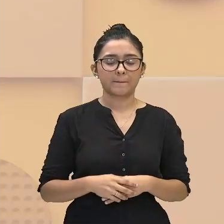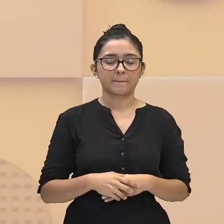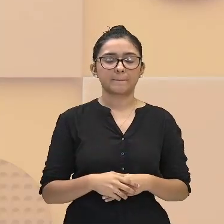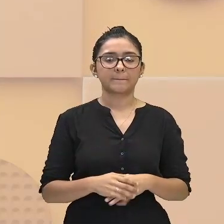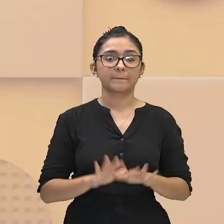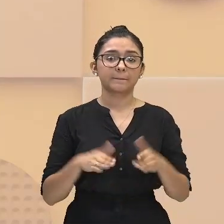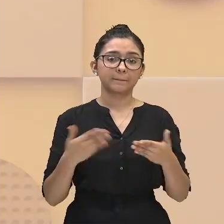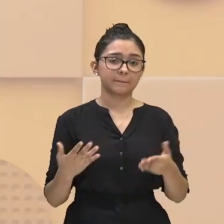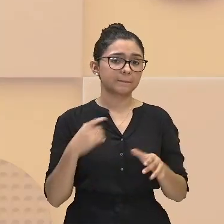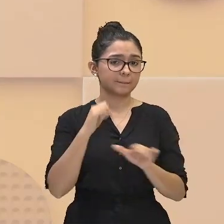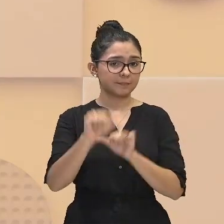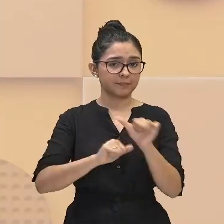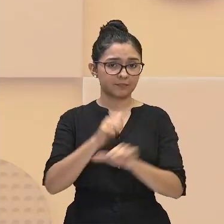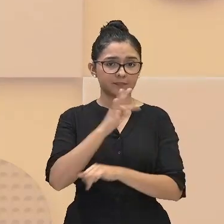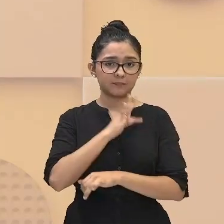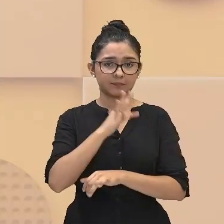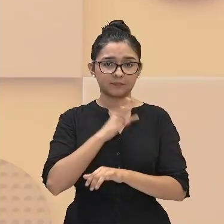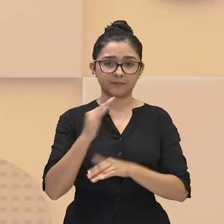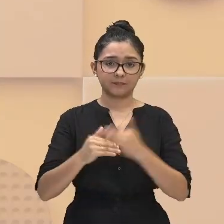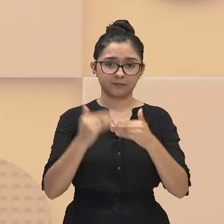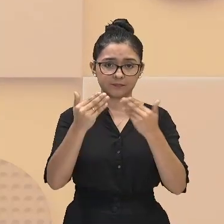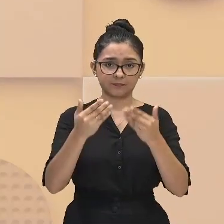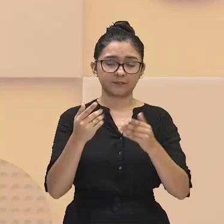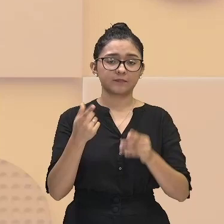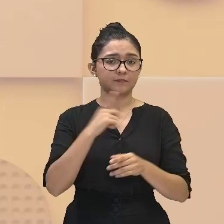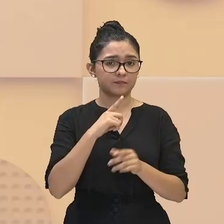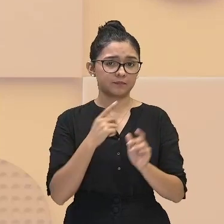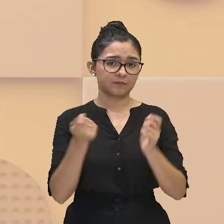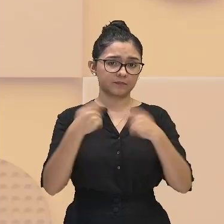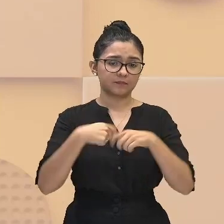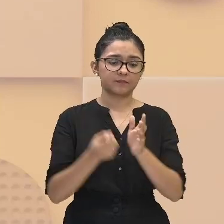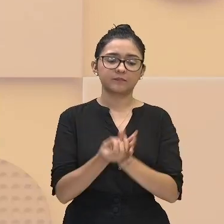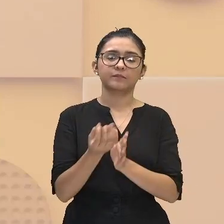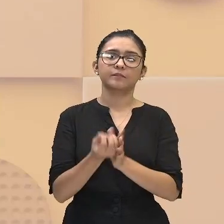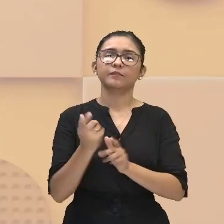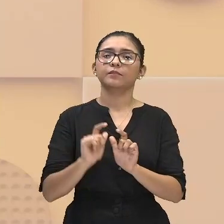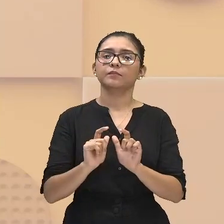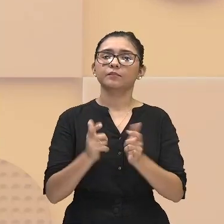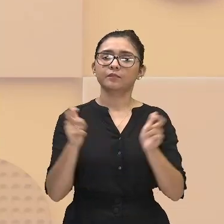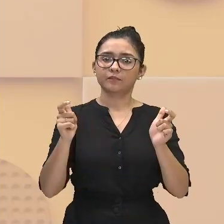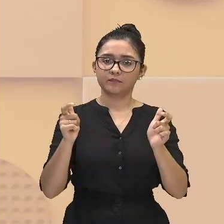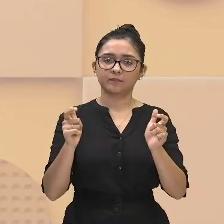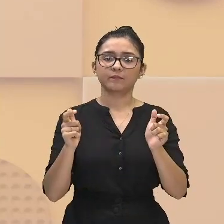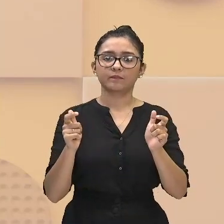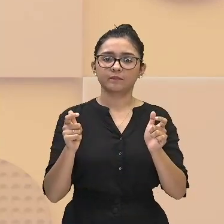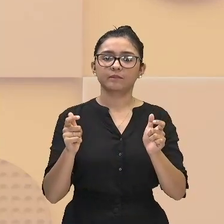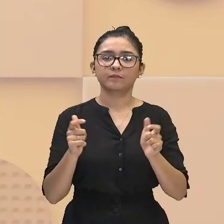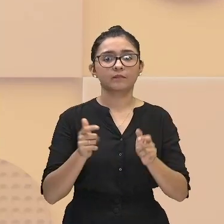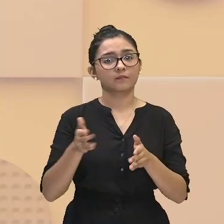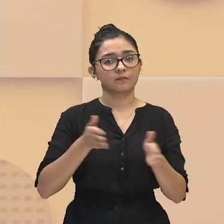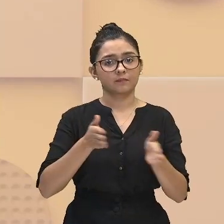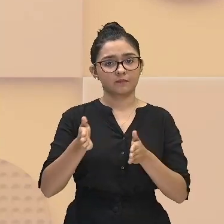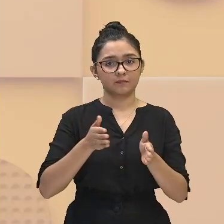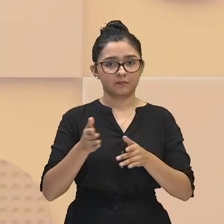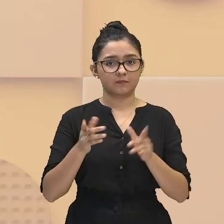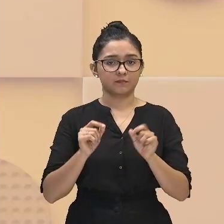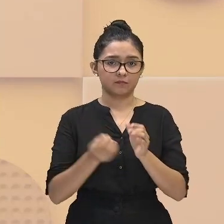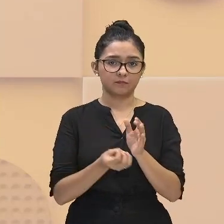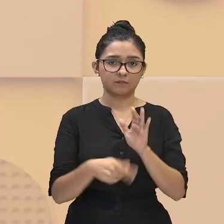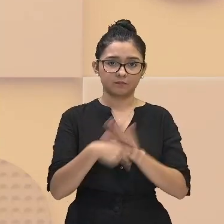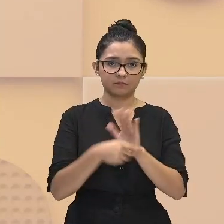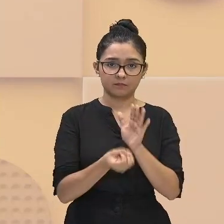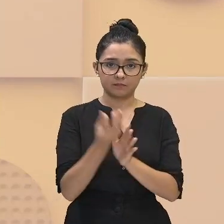vão gerar cada vez mais produtos em cada período de